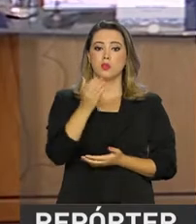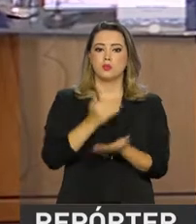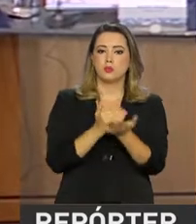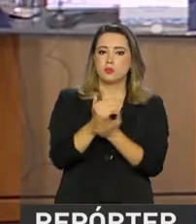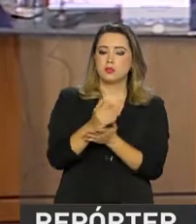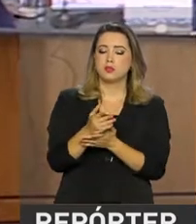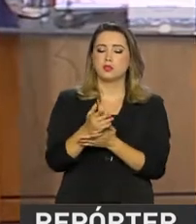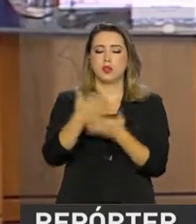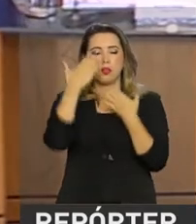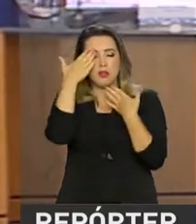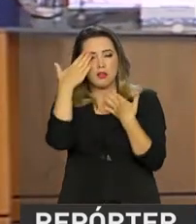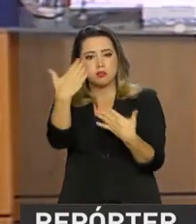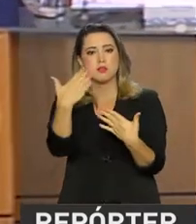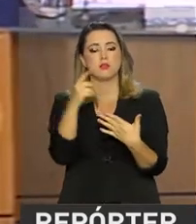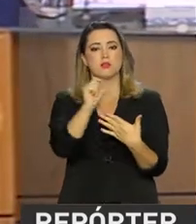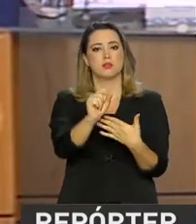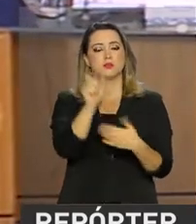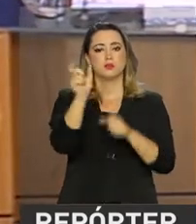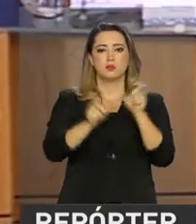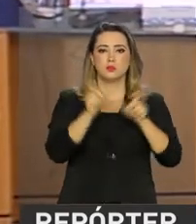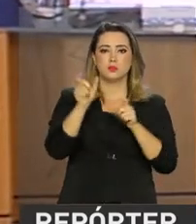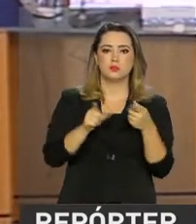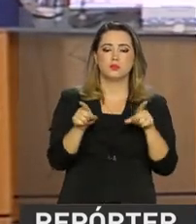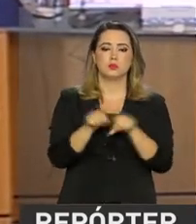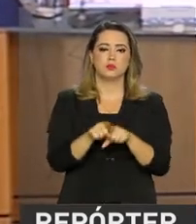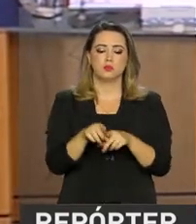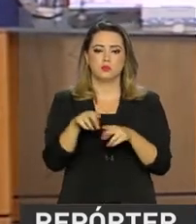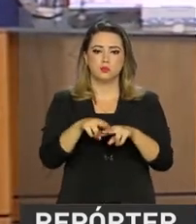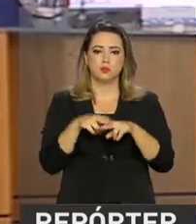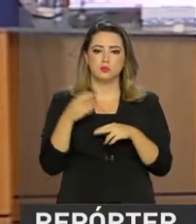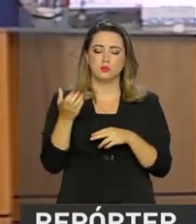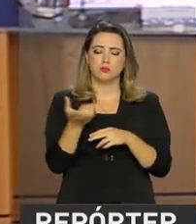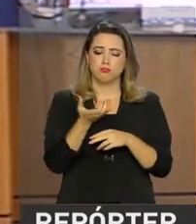alguns agradecimentos. Eu pediria